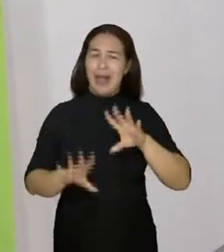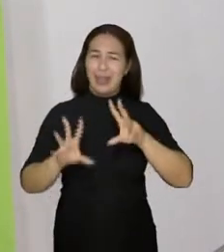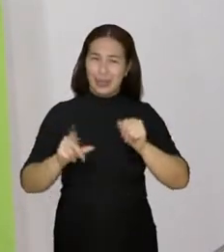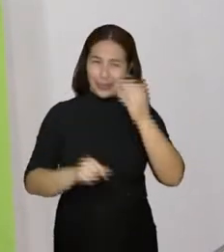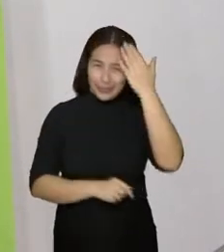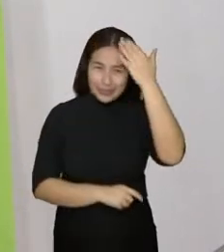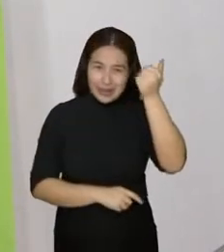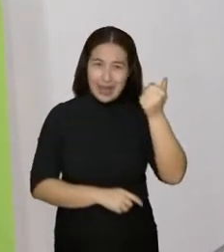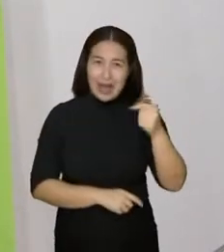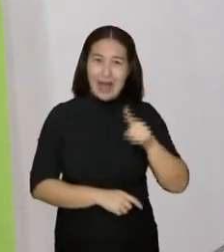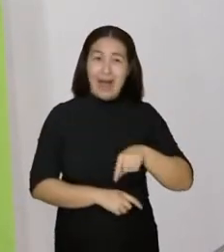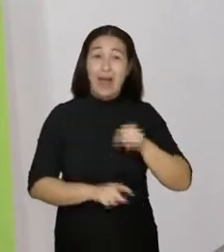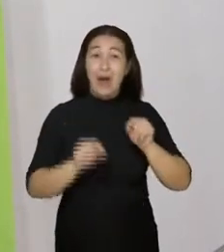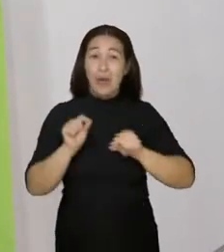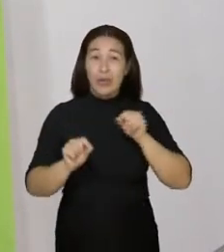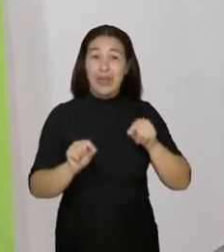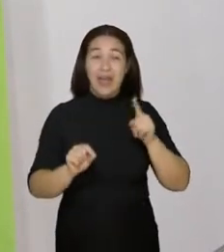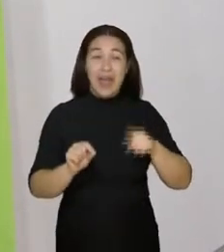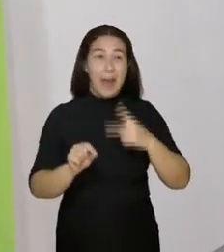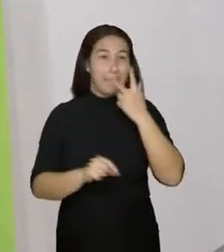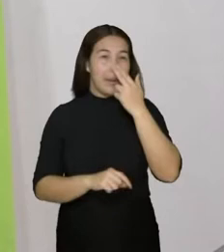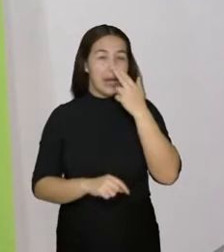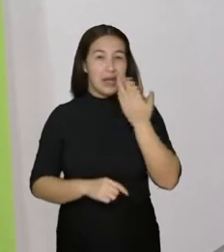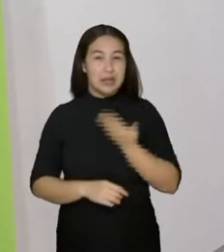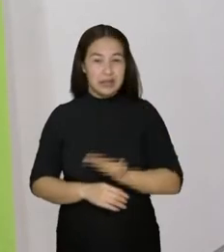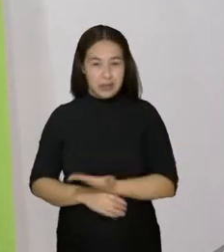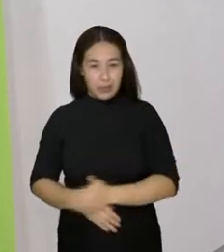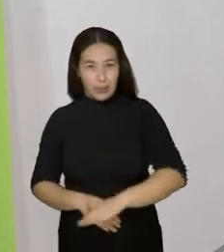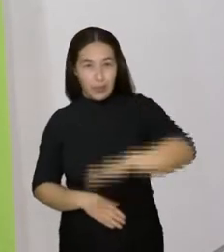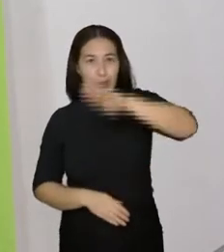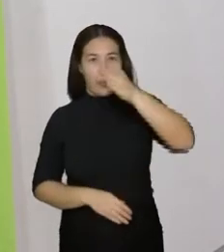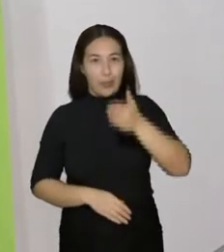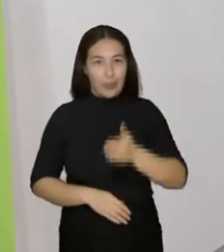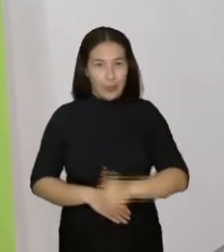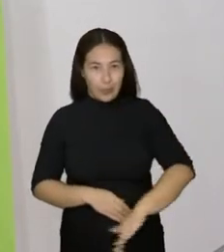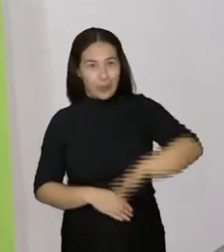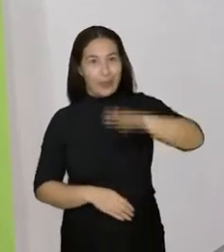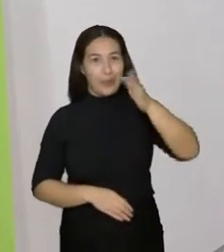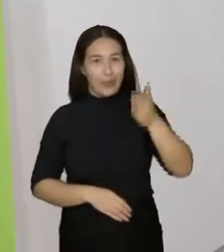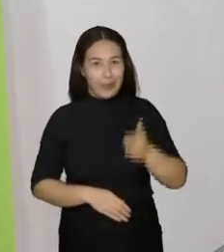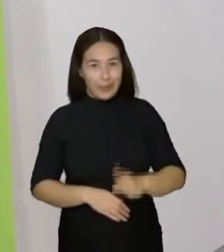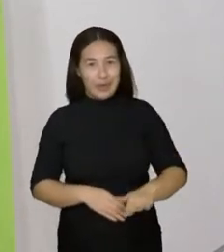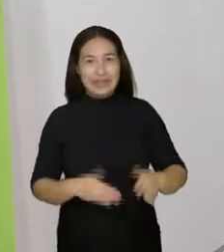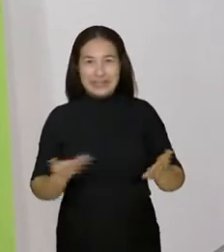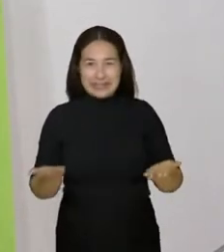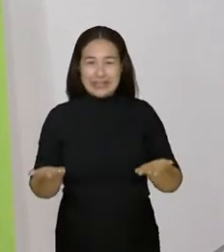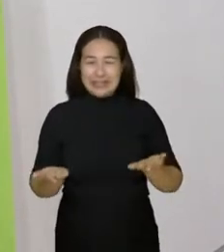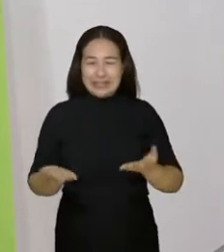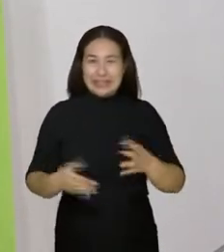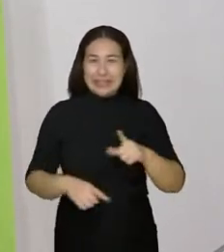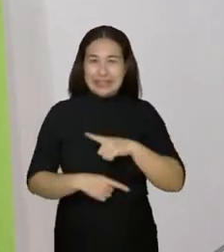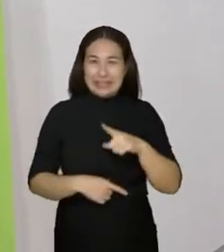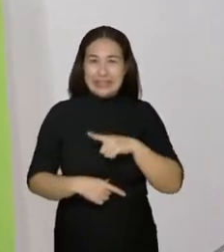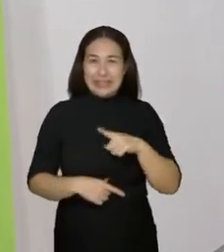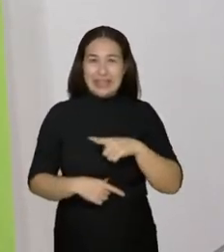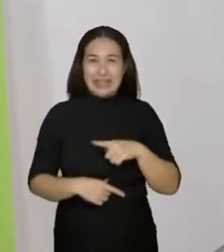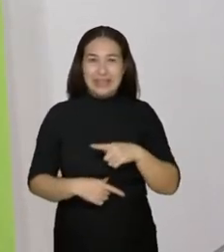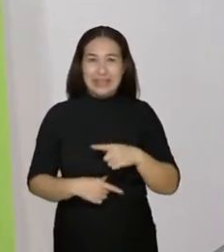é montanha russa Você tem os Picos emocionais